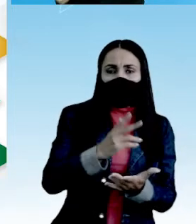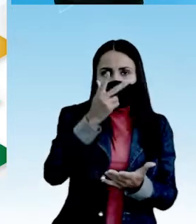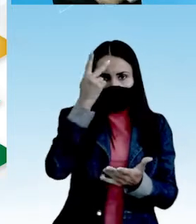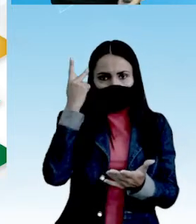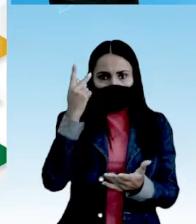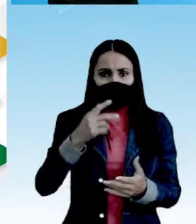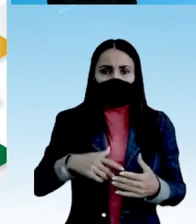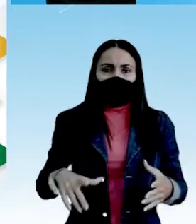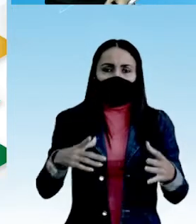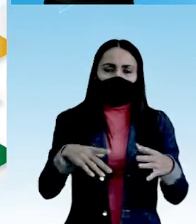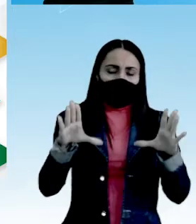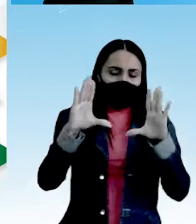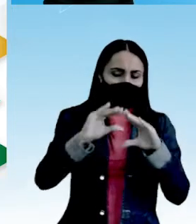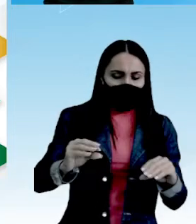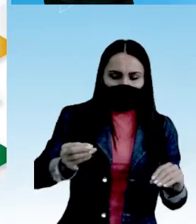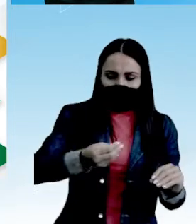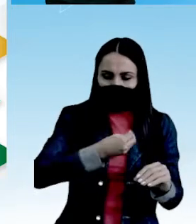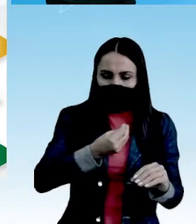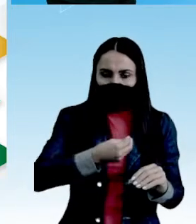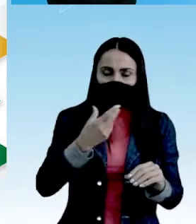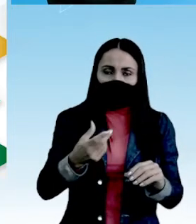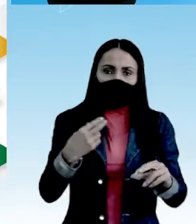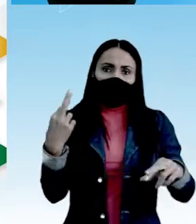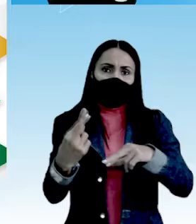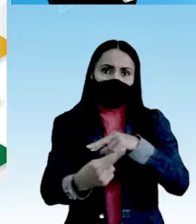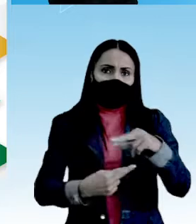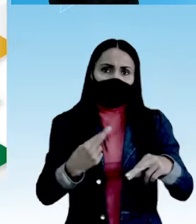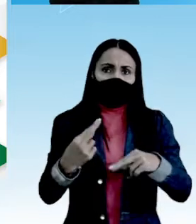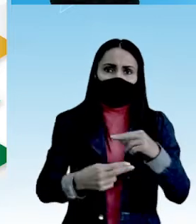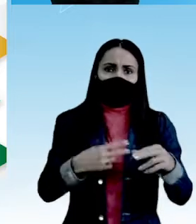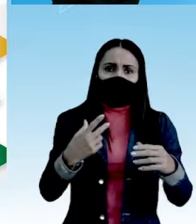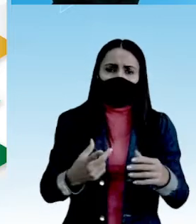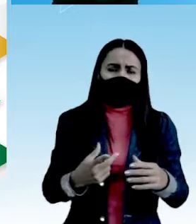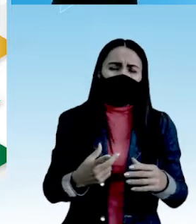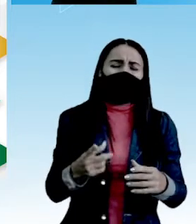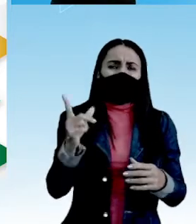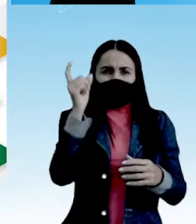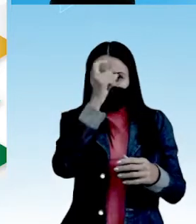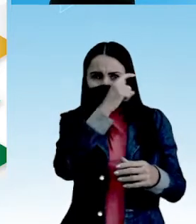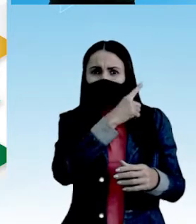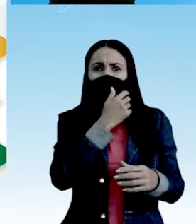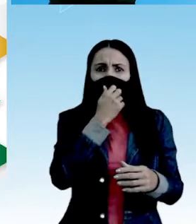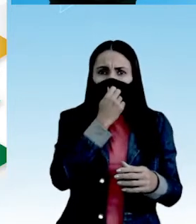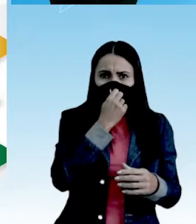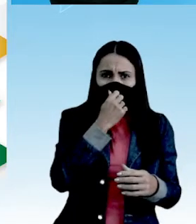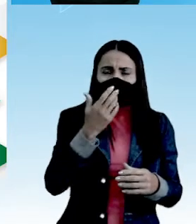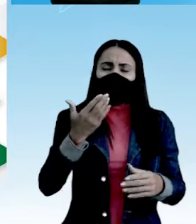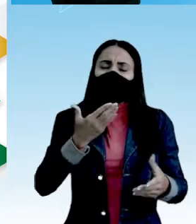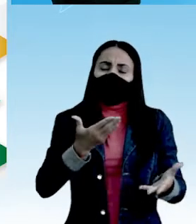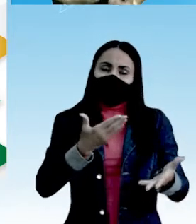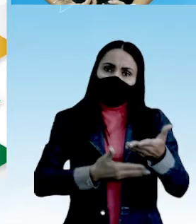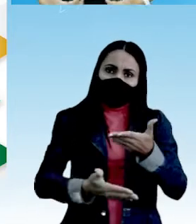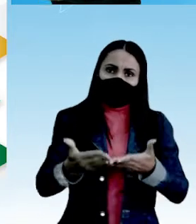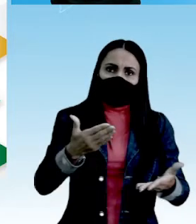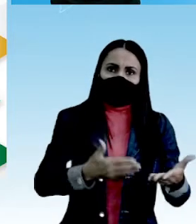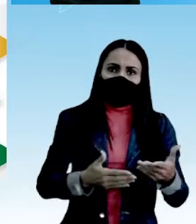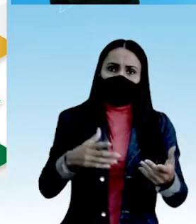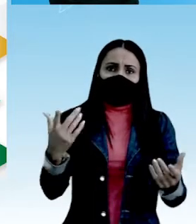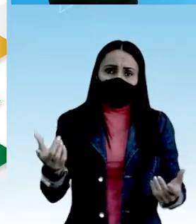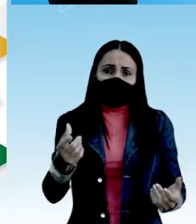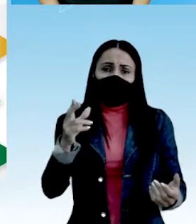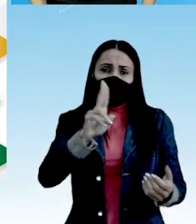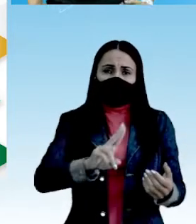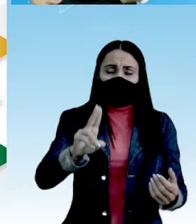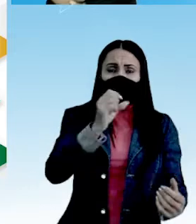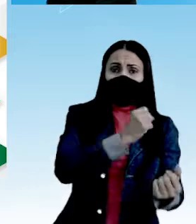destruiu a vida dela, porque era um relacionamento muito tóxico, né? Então, enfim, que aí realmente que eles afundaram nas drogas, que